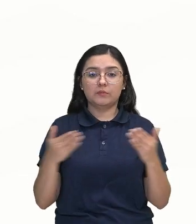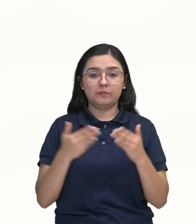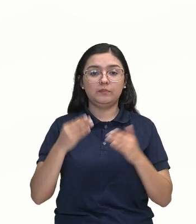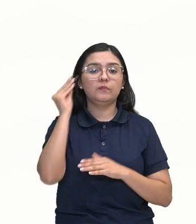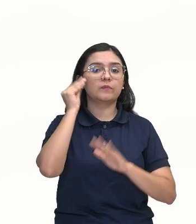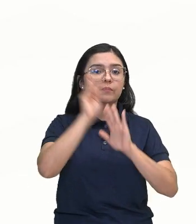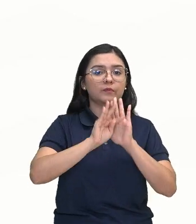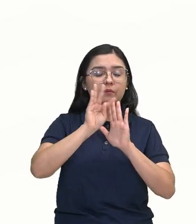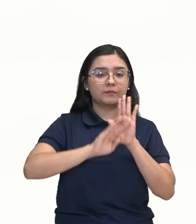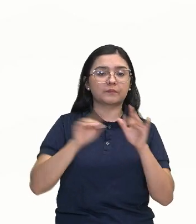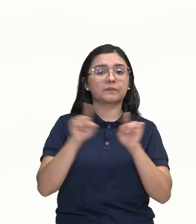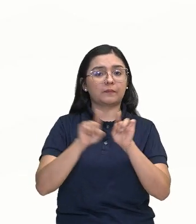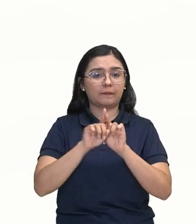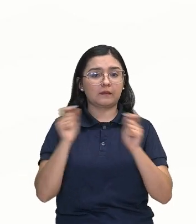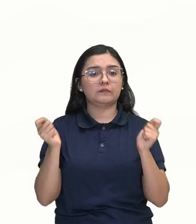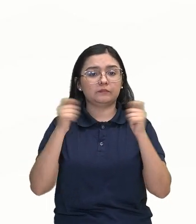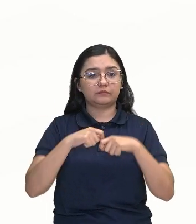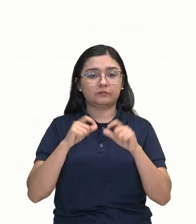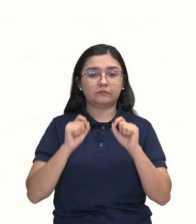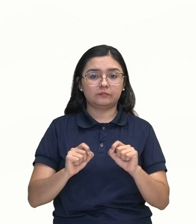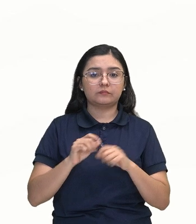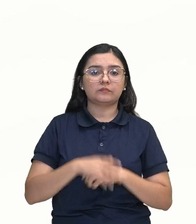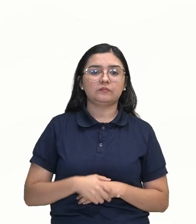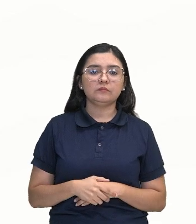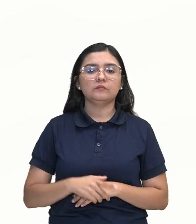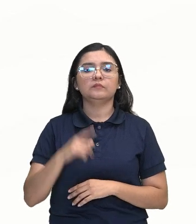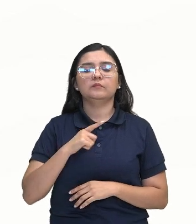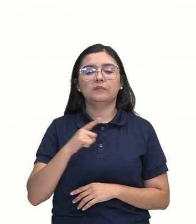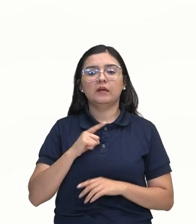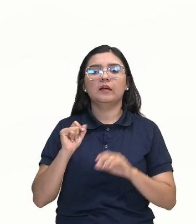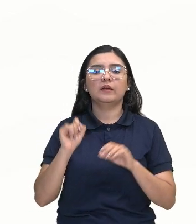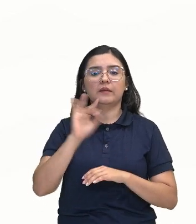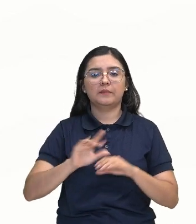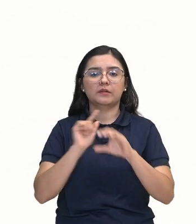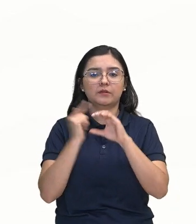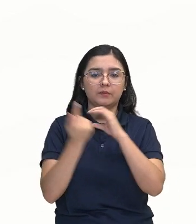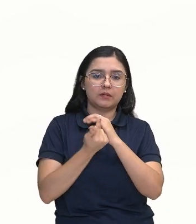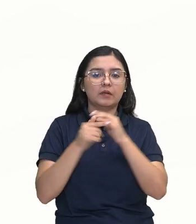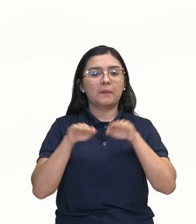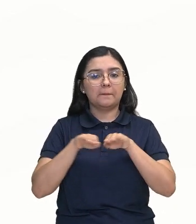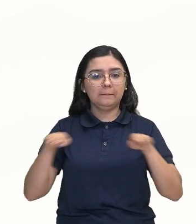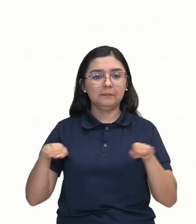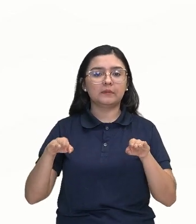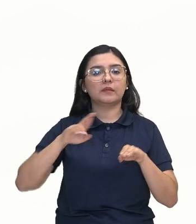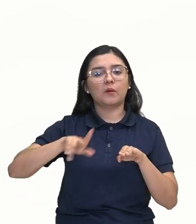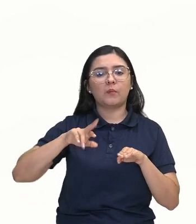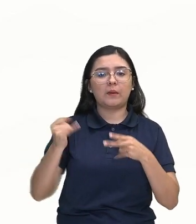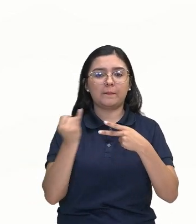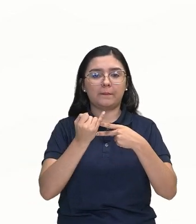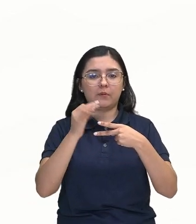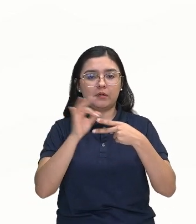ó. Também é possível que uma figura geométrica plana não seja nem polígono nem círculo, mas uma parte